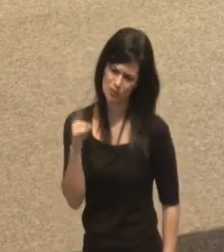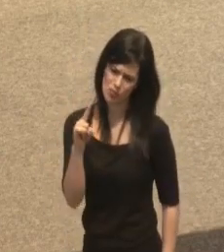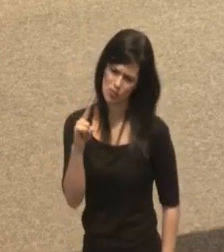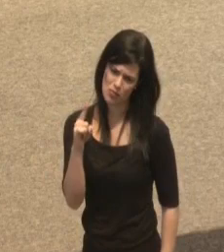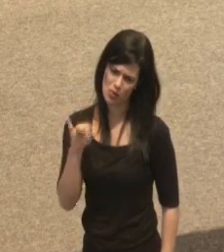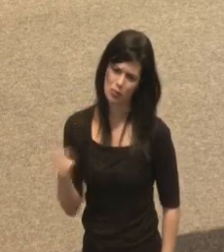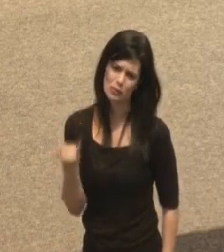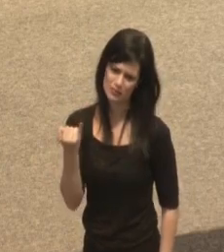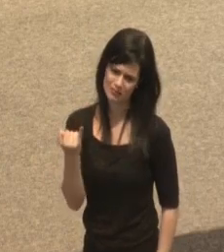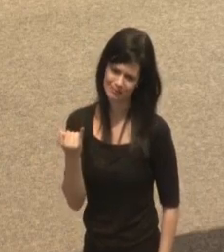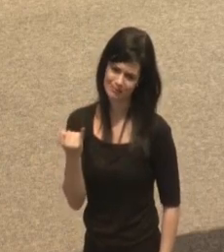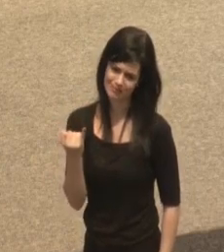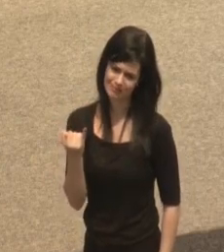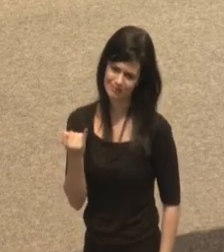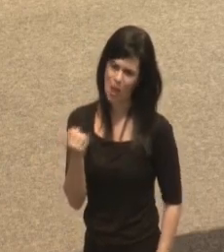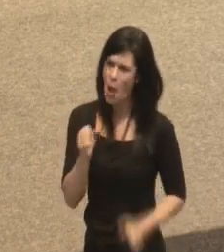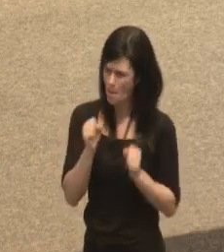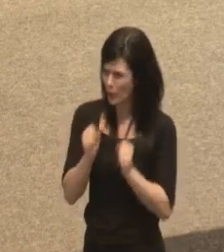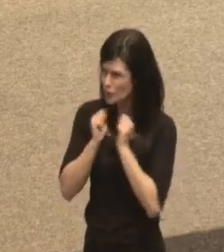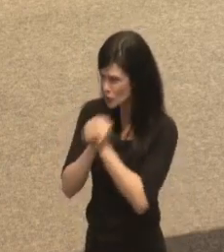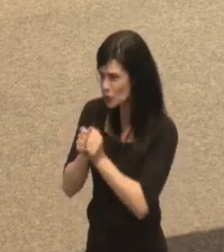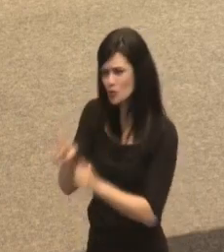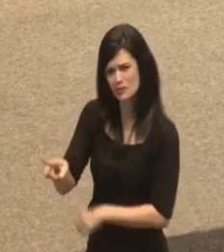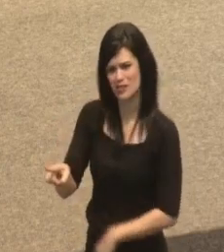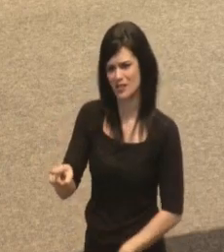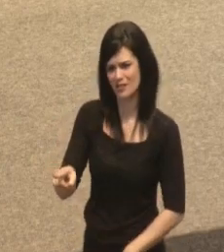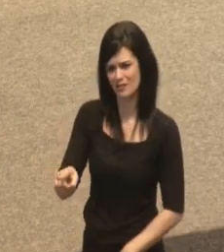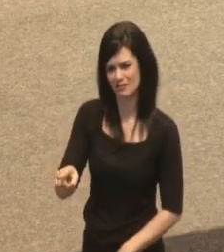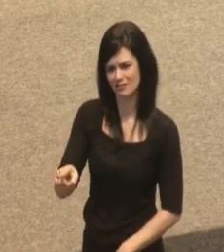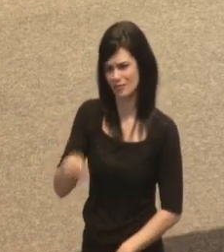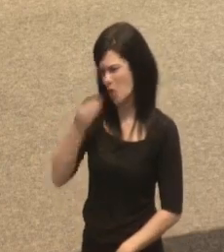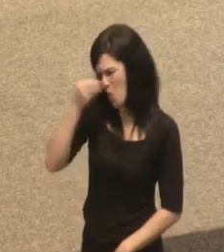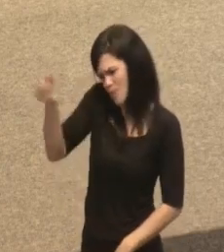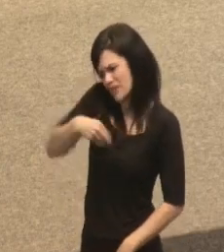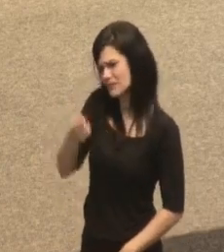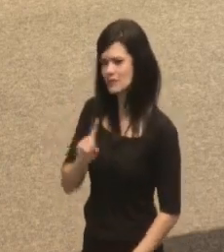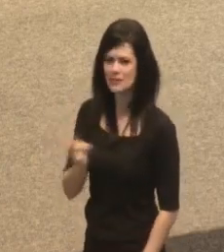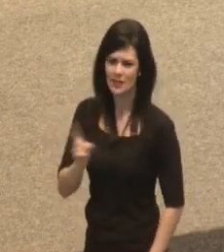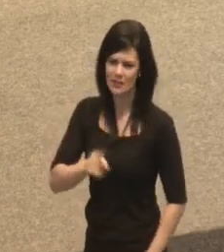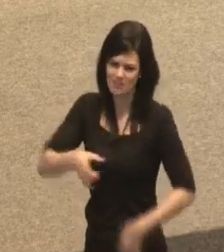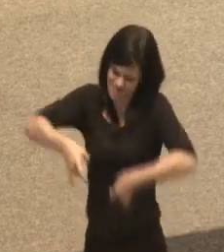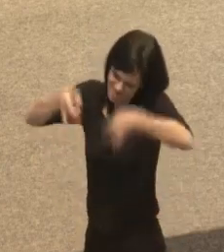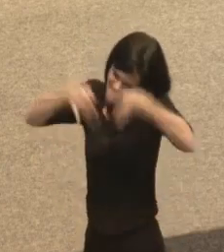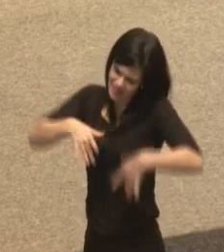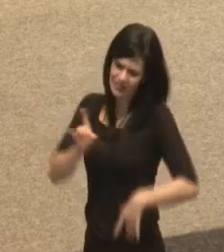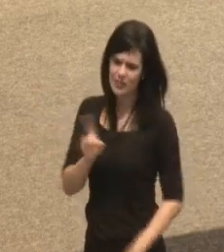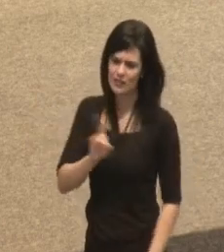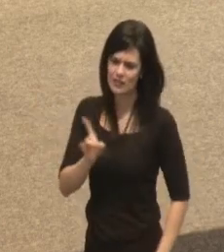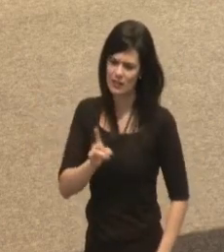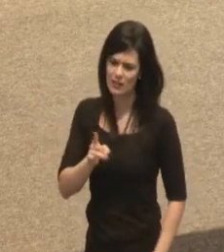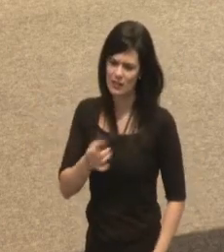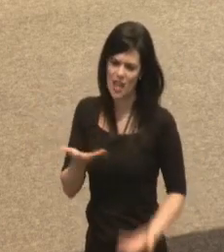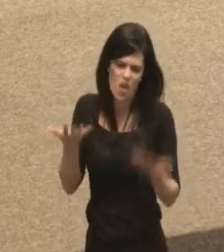você. Ô pastor, não me deixa aqui na rua não, eu não quero continuar na